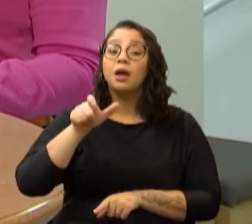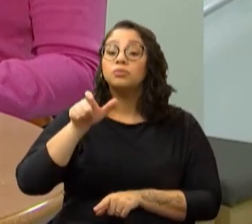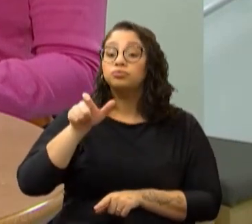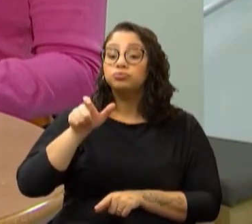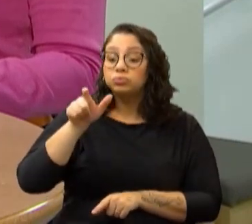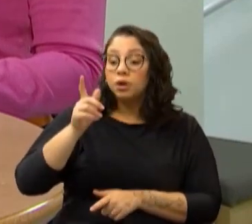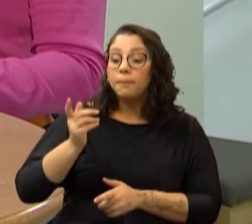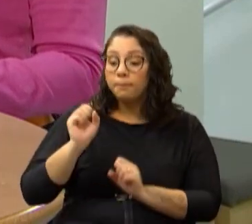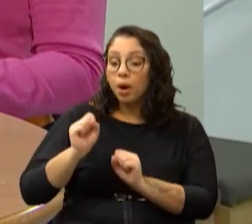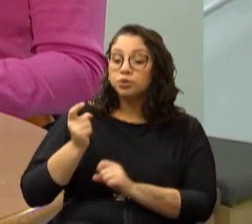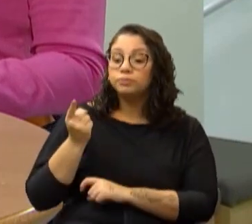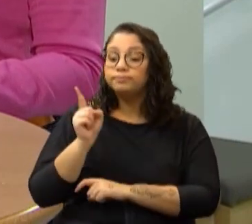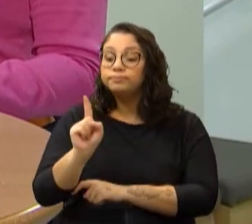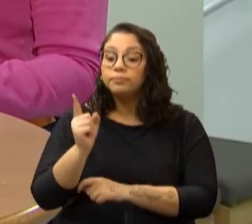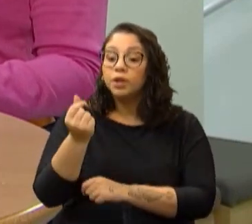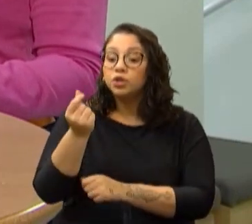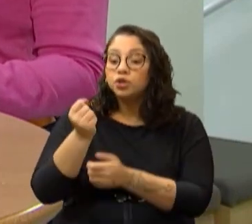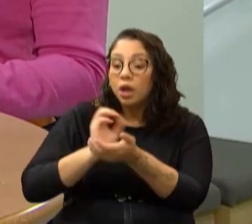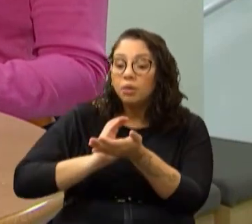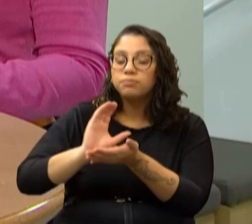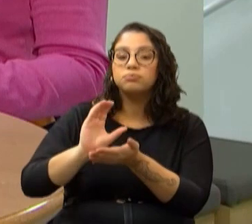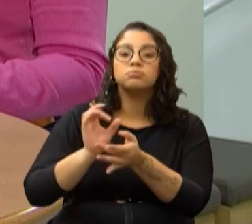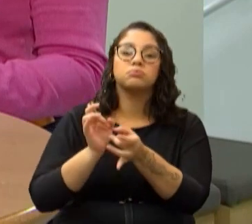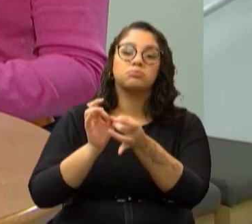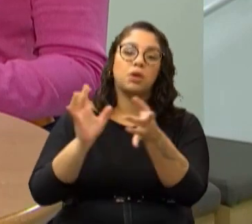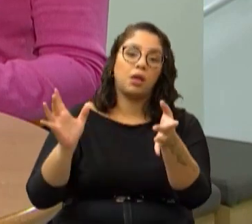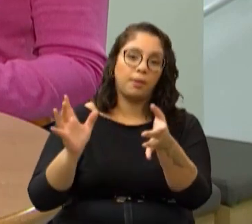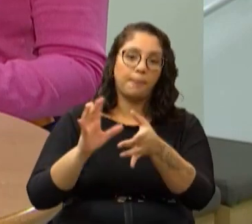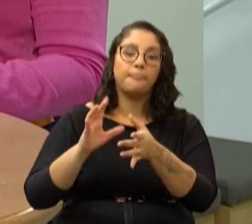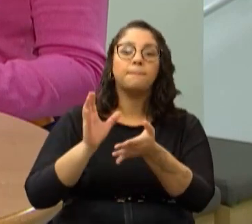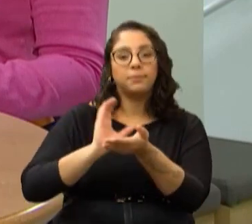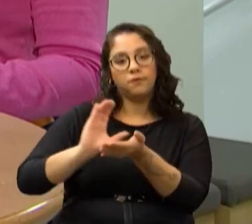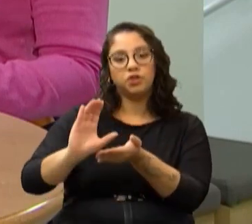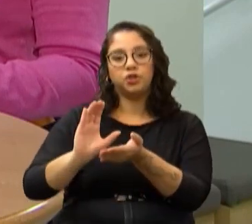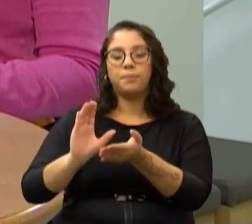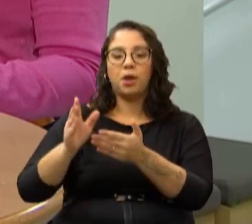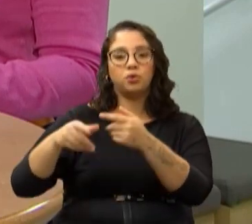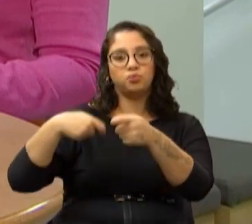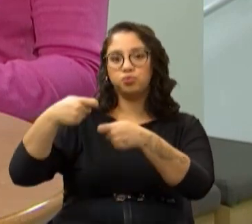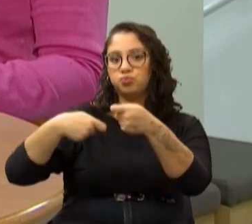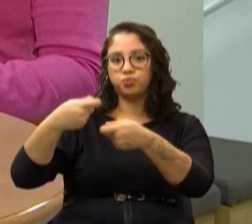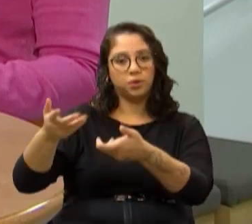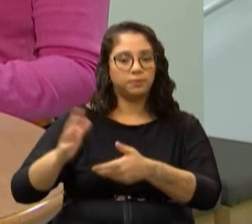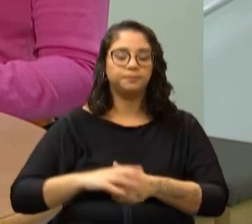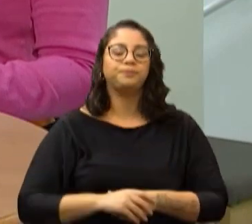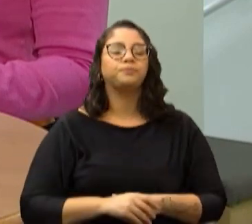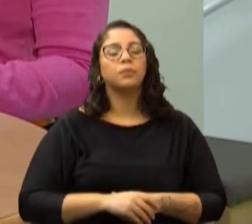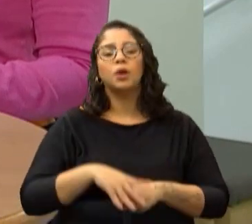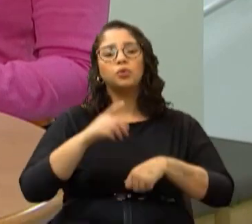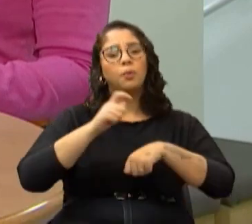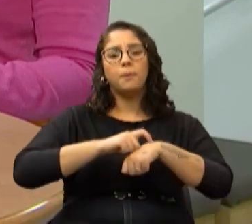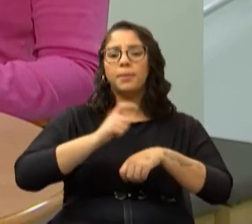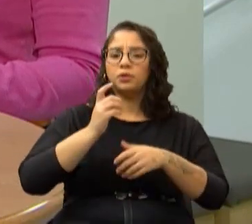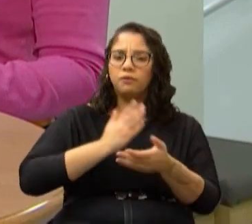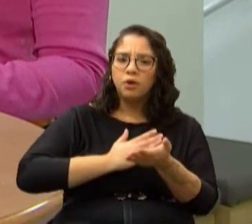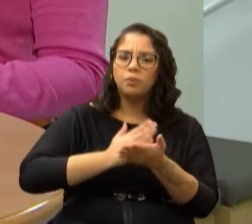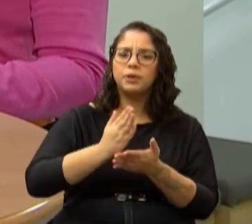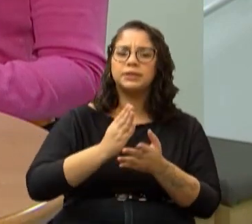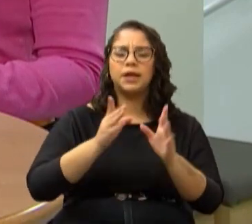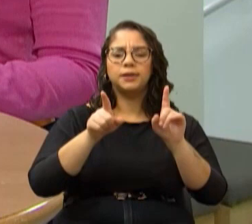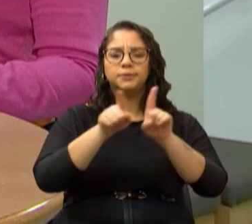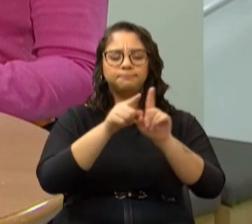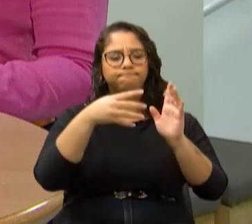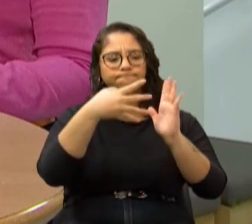você pode ir e colocar seu dinheiro para fazer o investimento, tá? Então, quando o investidor vai começar e vai fazer